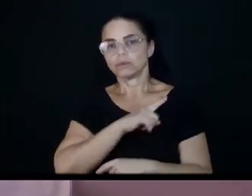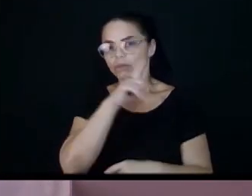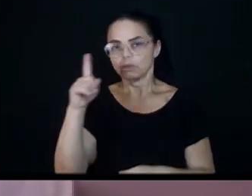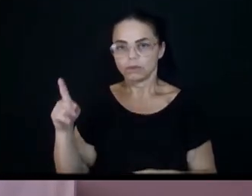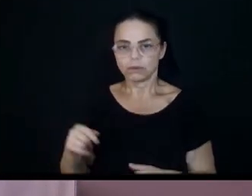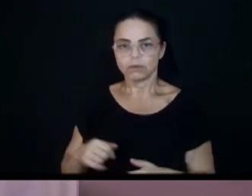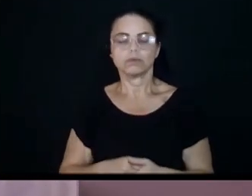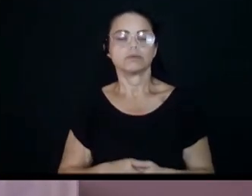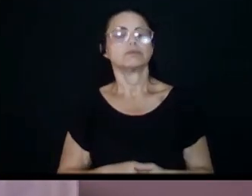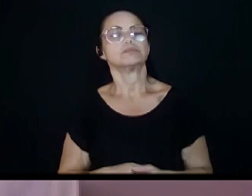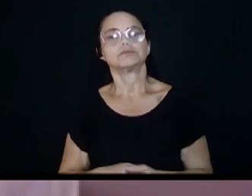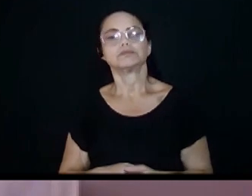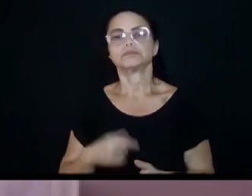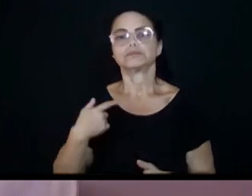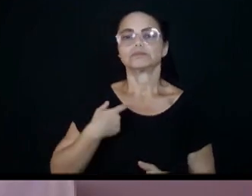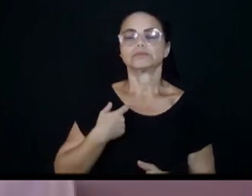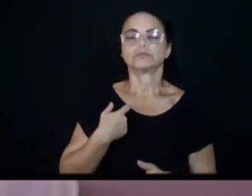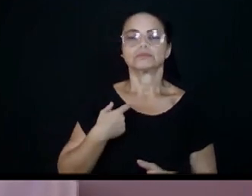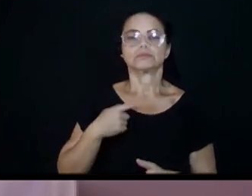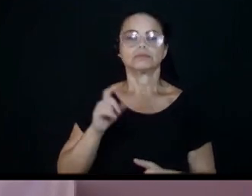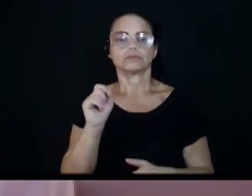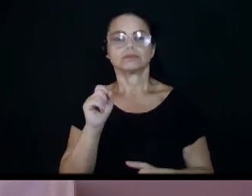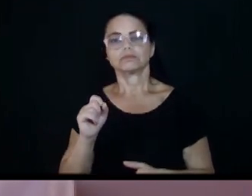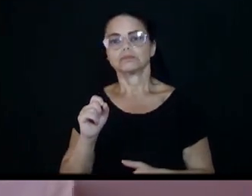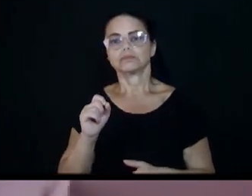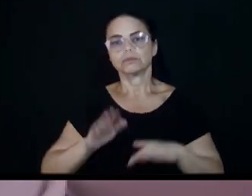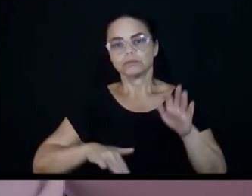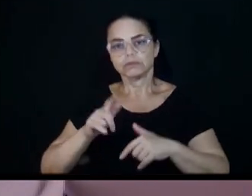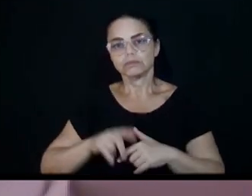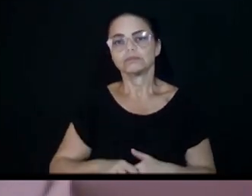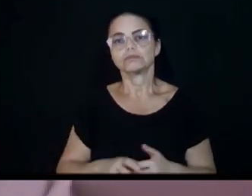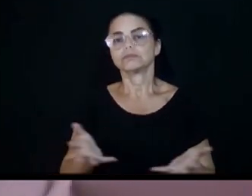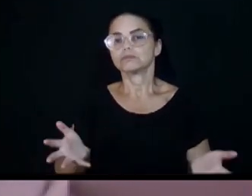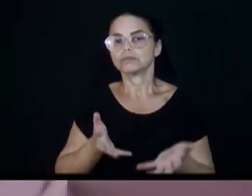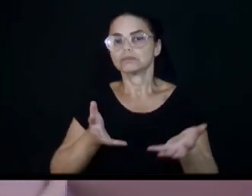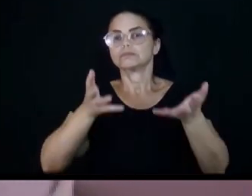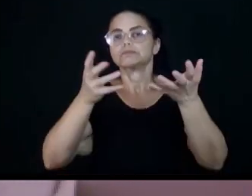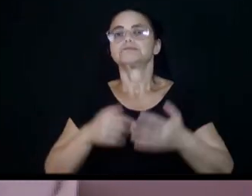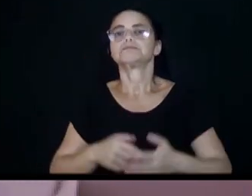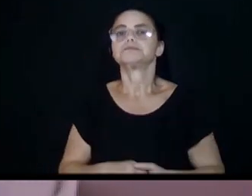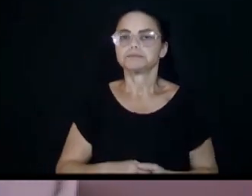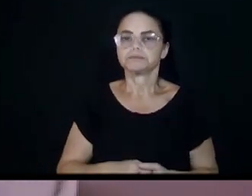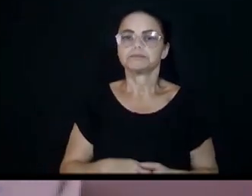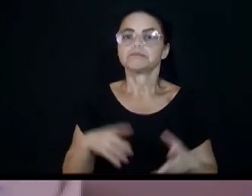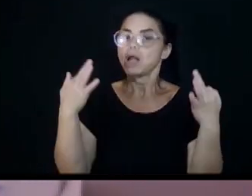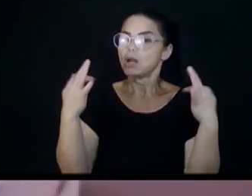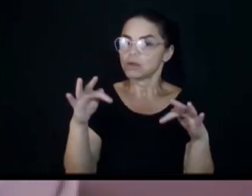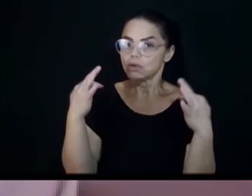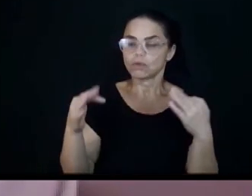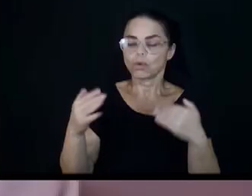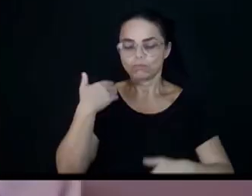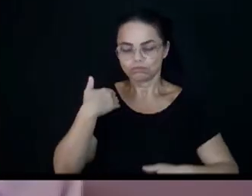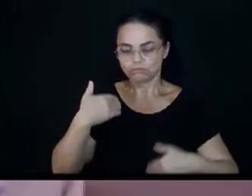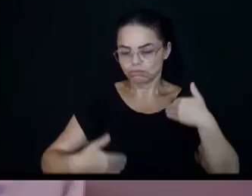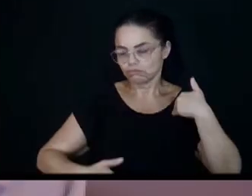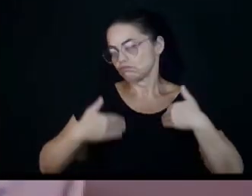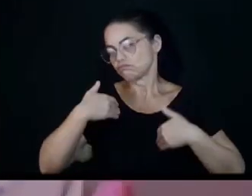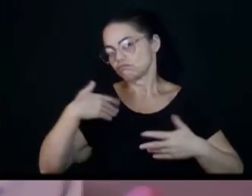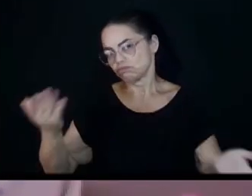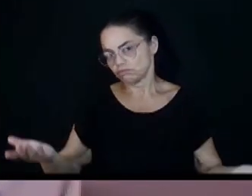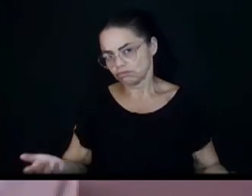essas manifestações muitas vezes contribuam para que ele tenha uma